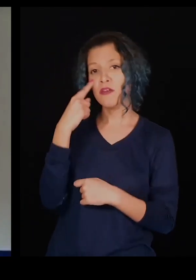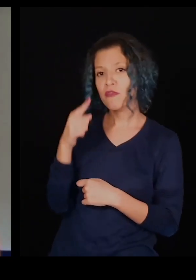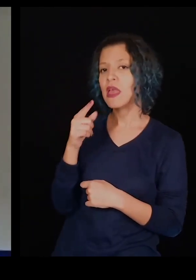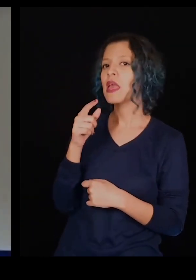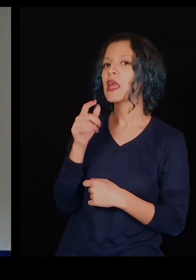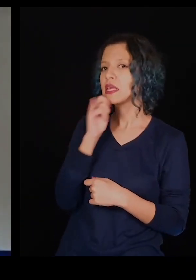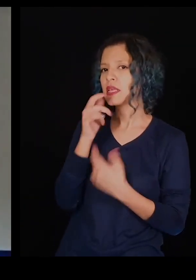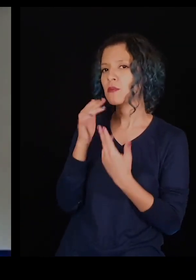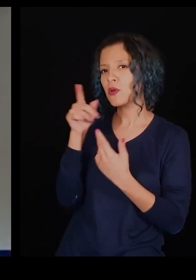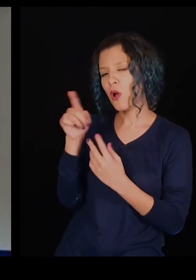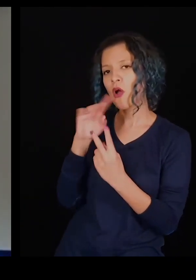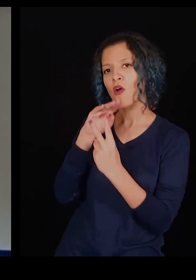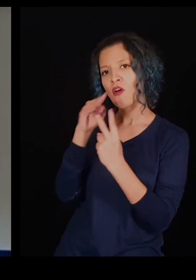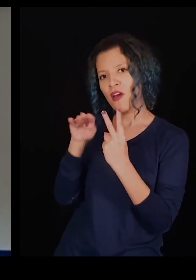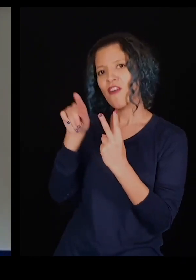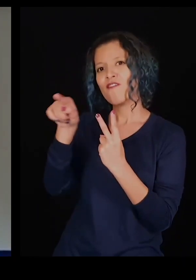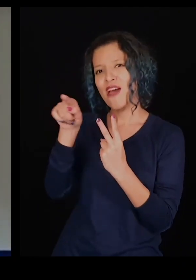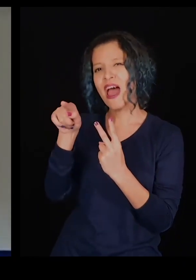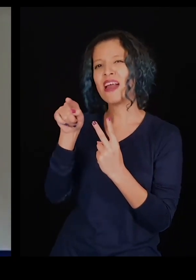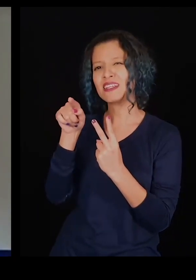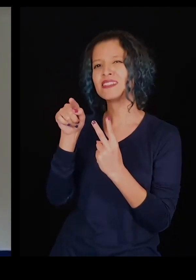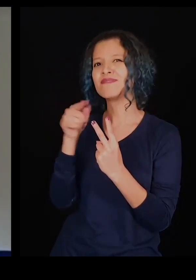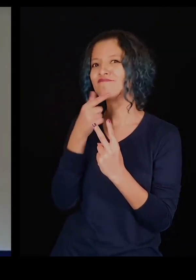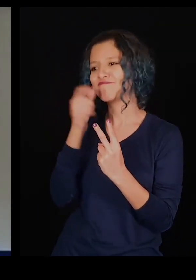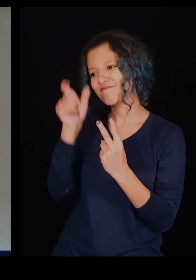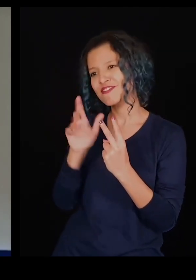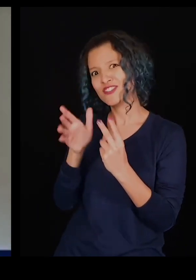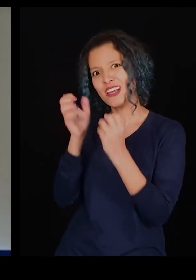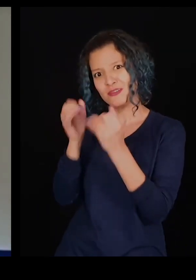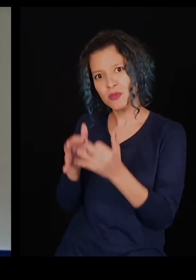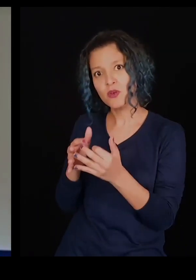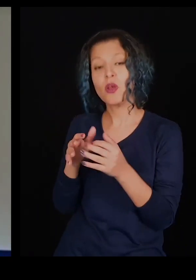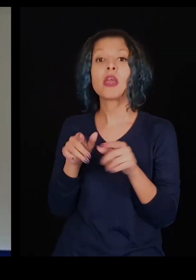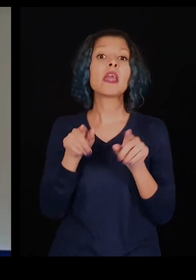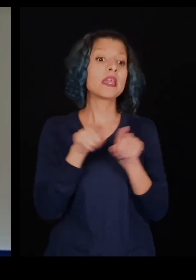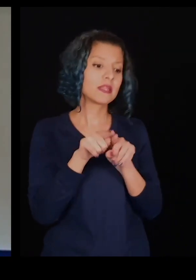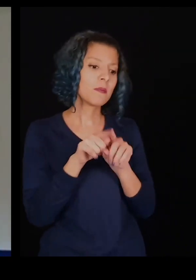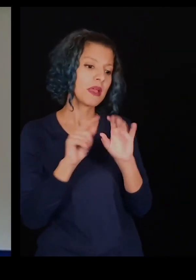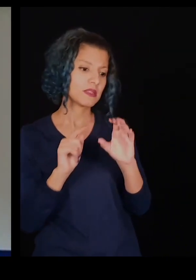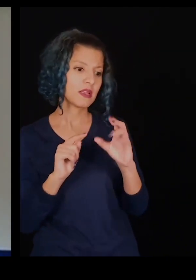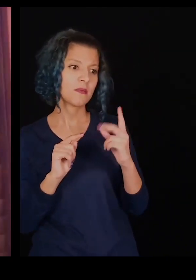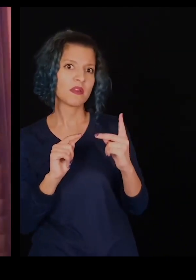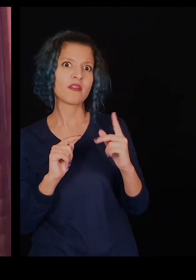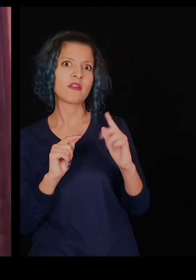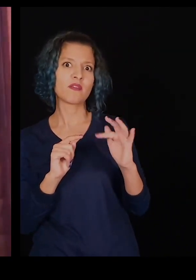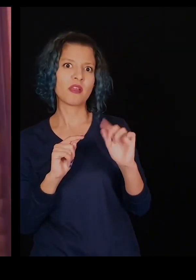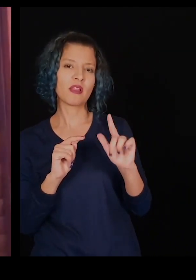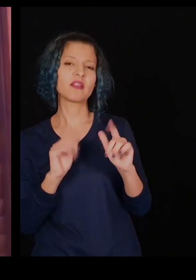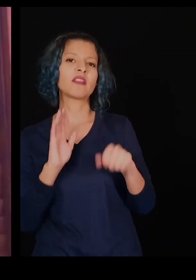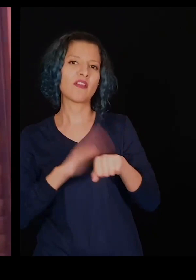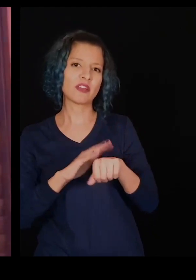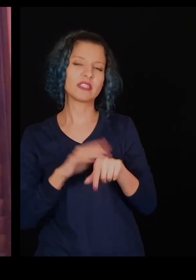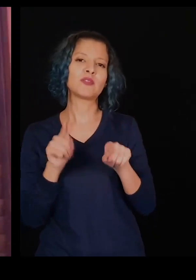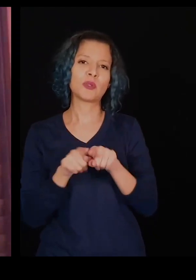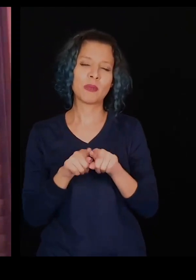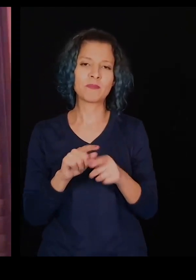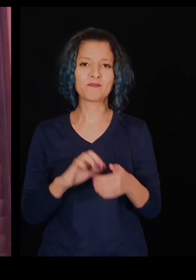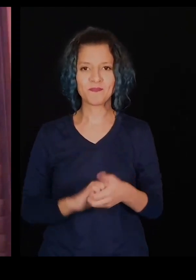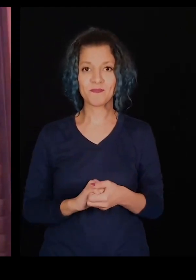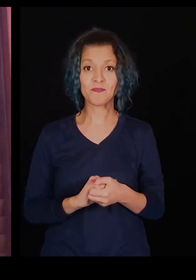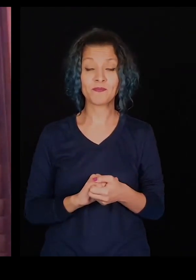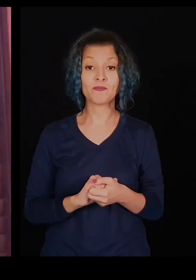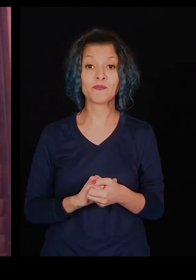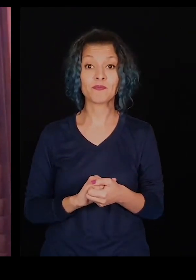fazendo e numa dimensão própria, o que a CPFL também está desenvolvendo. Além disso, além da oportunidade de a gente